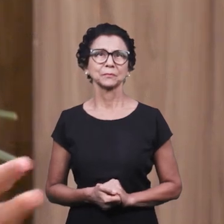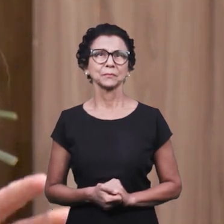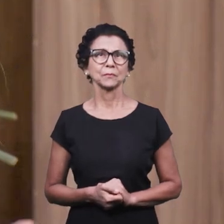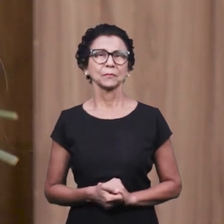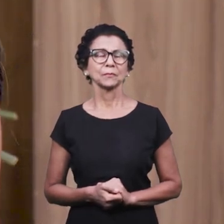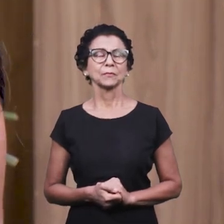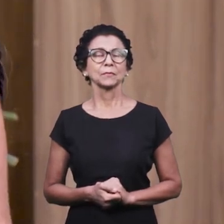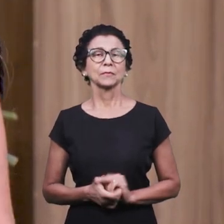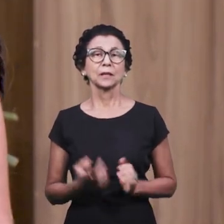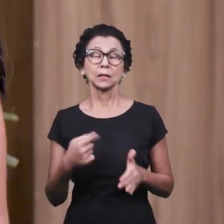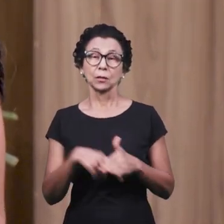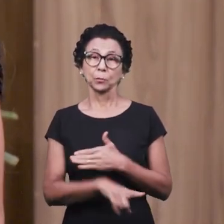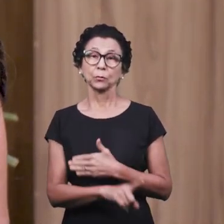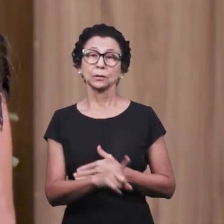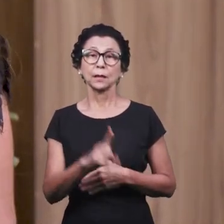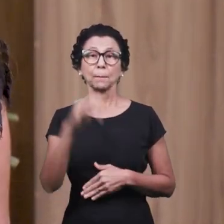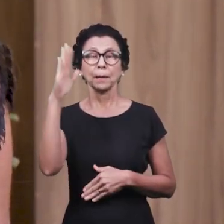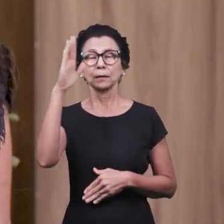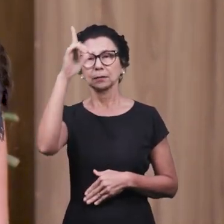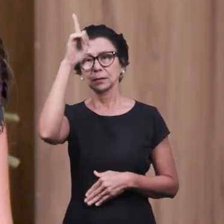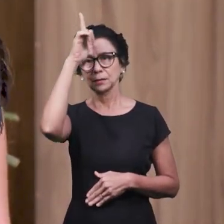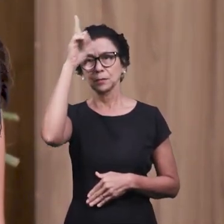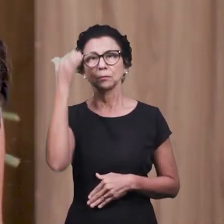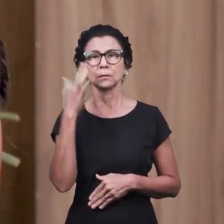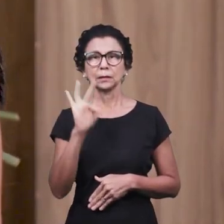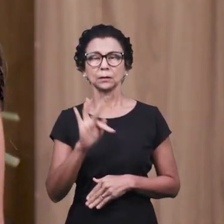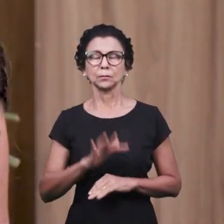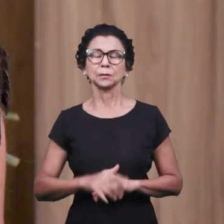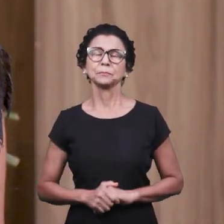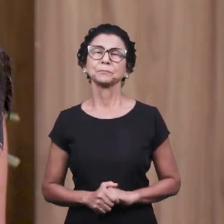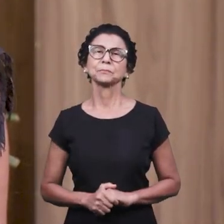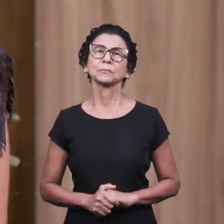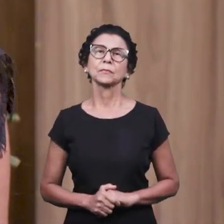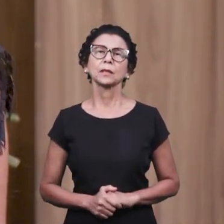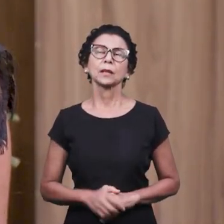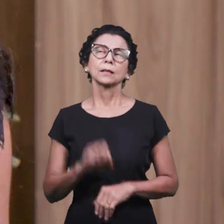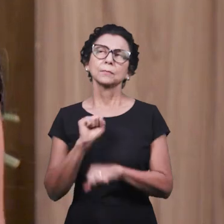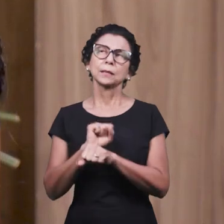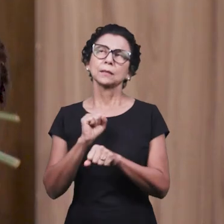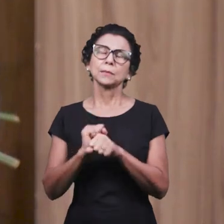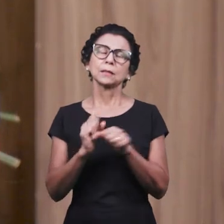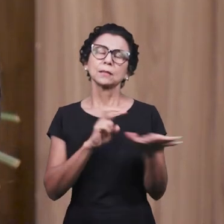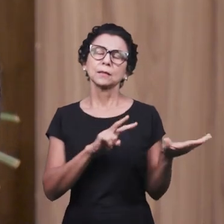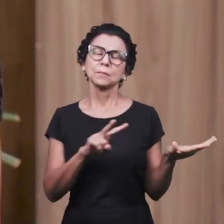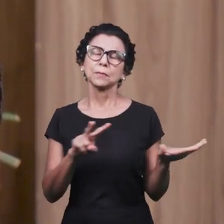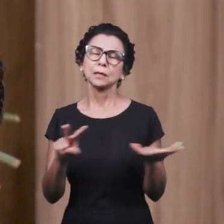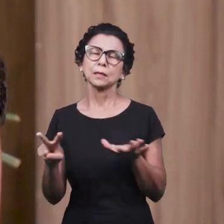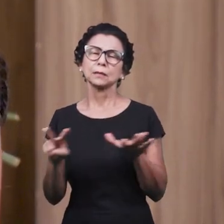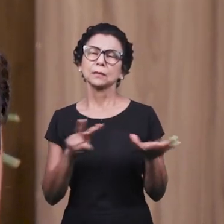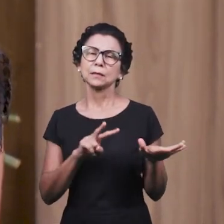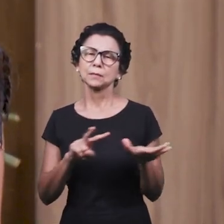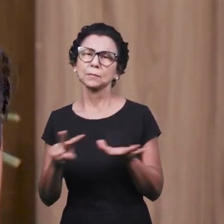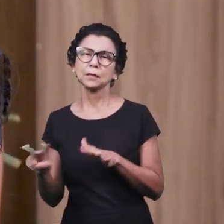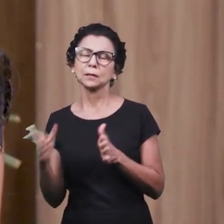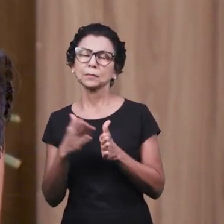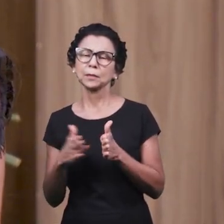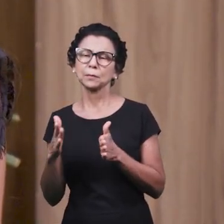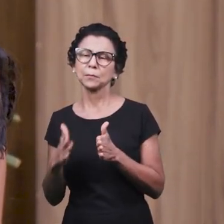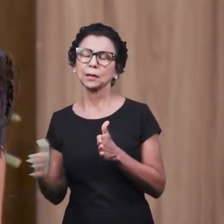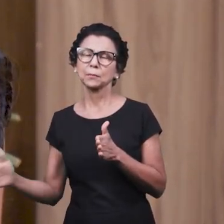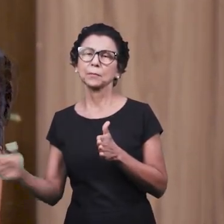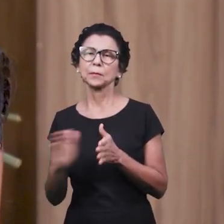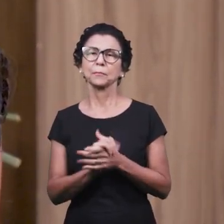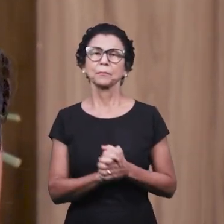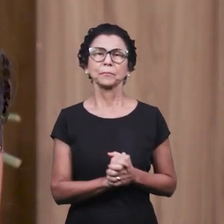menos aprofundar o meu alemão. Mas aí, França. Aí eu esperei semanas e semanas em contato com o pessoal lá do intercâmbio. Me